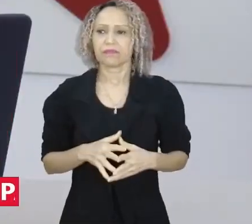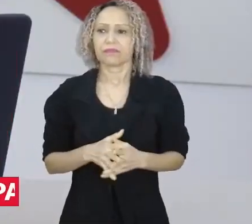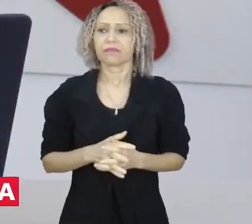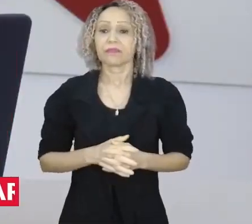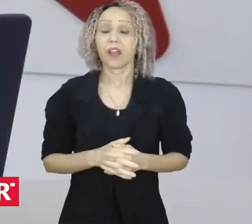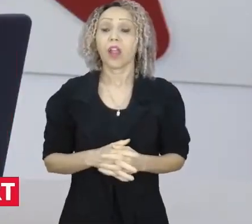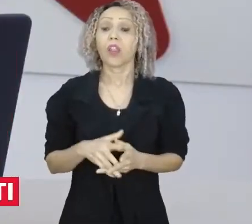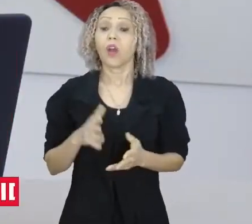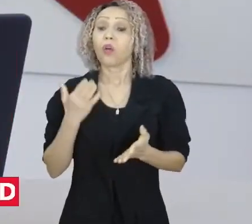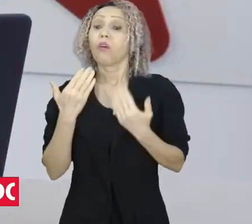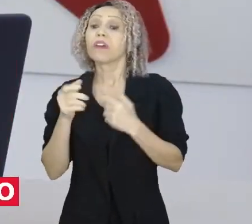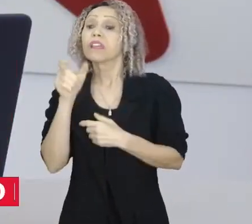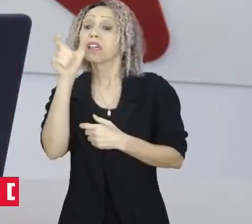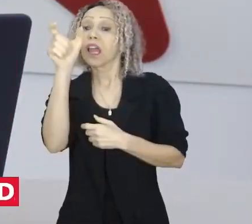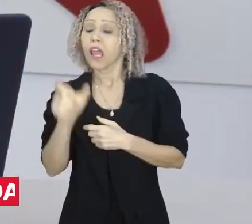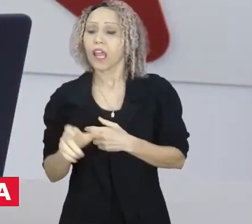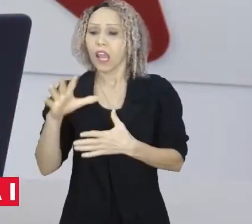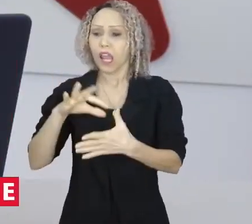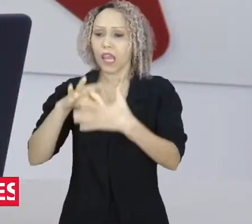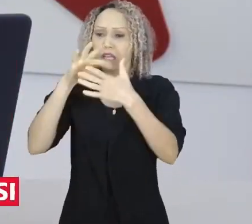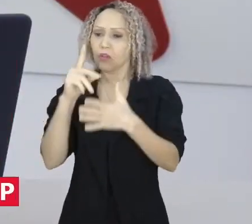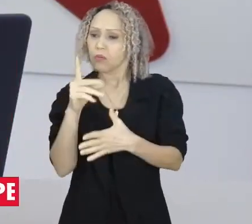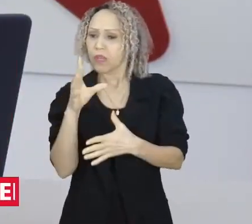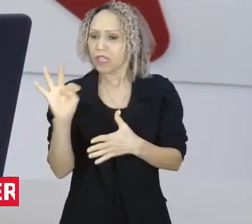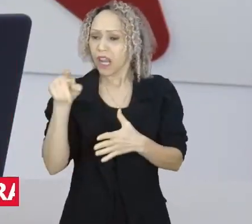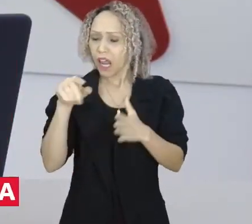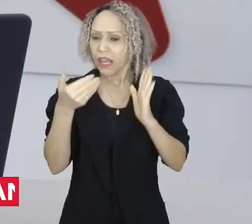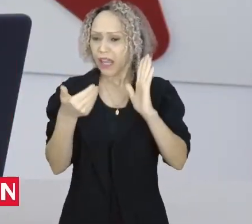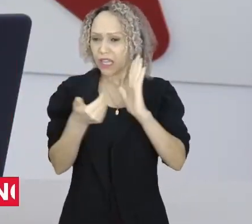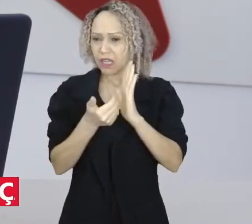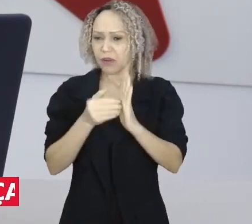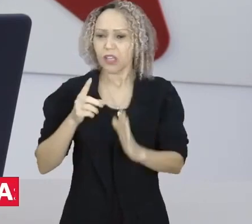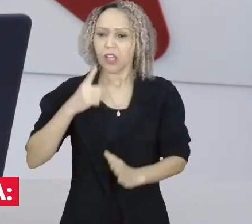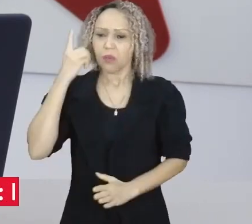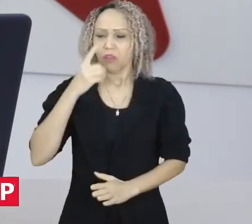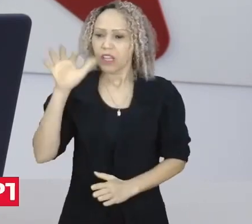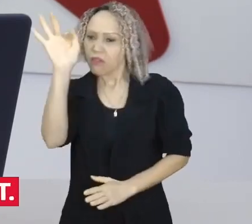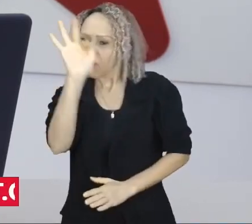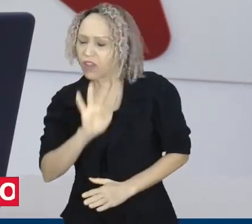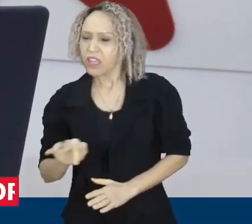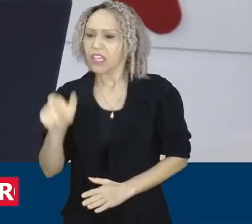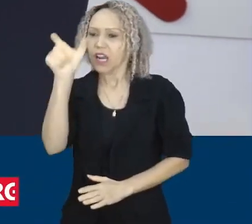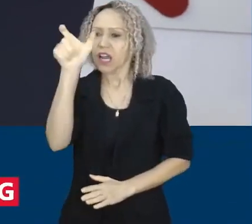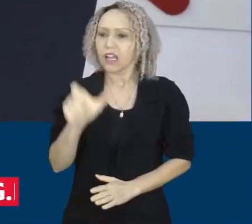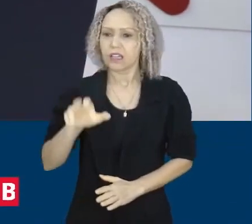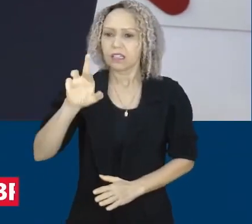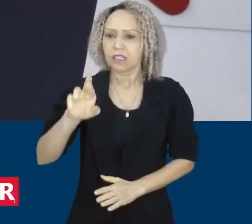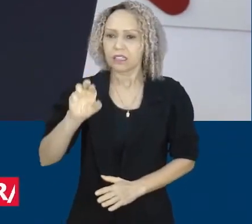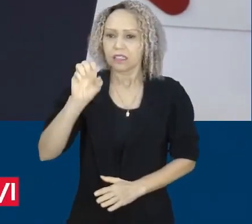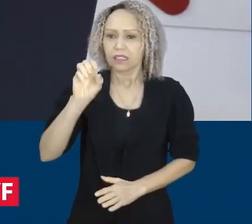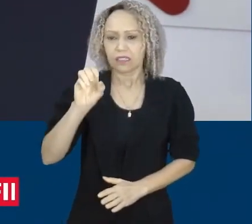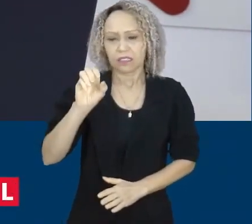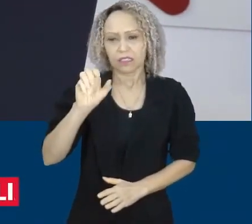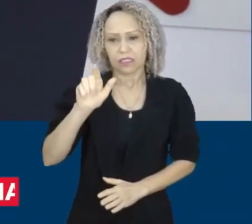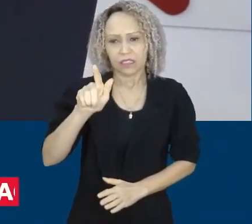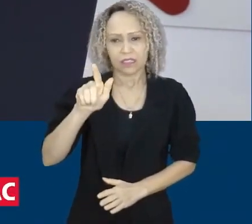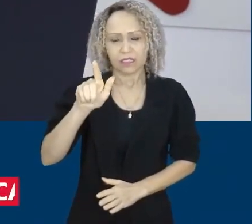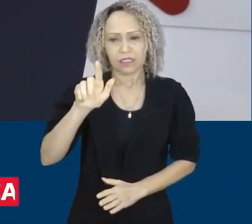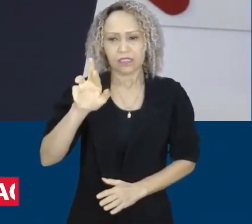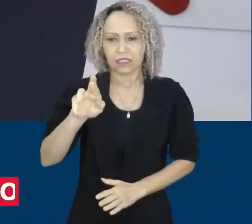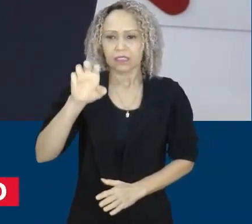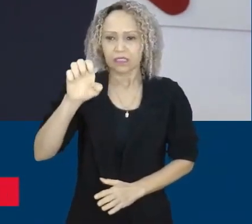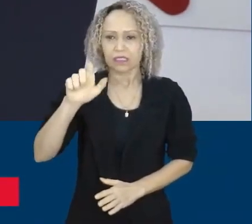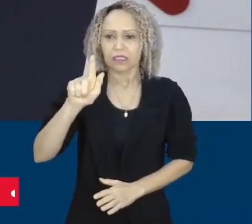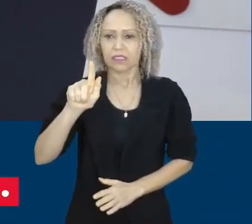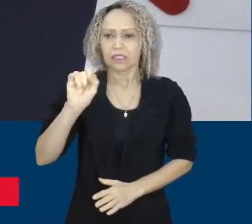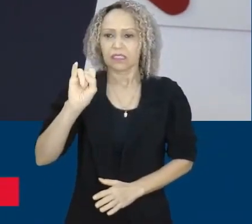A gente conversa agora com o líder do PT na Câmara, deputado federal Reginaldo Lopes. Bom dia, líder. Bem-vindo mais uma vez ao Jornal